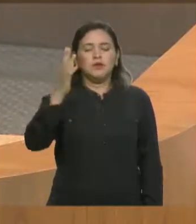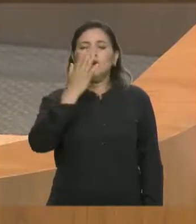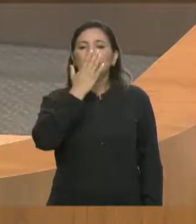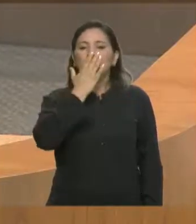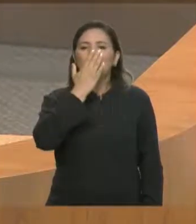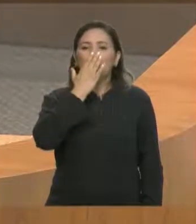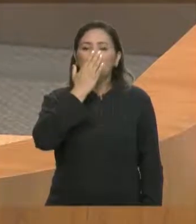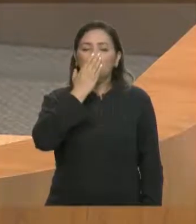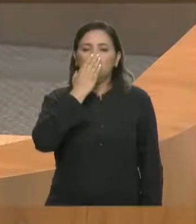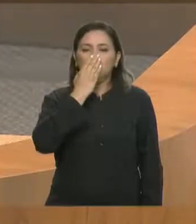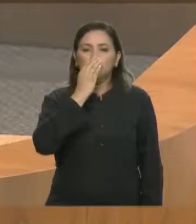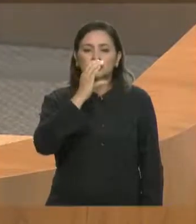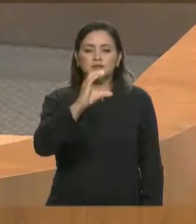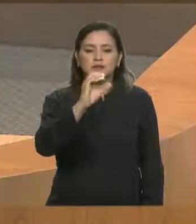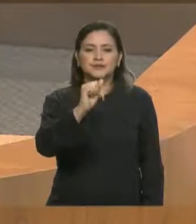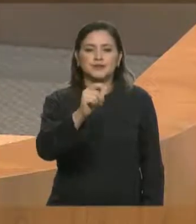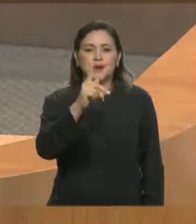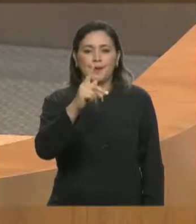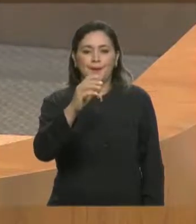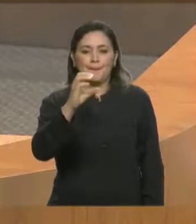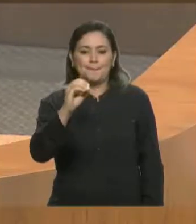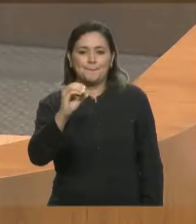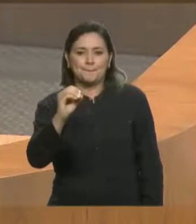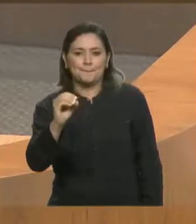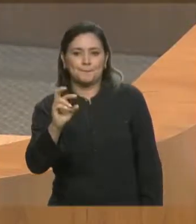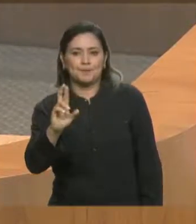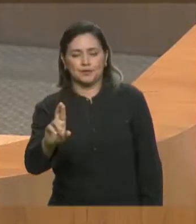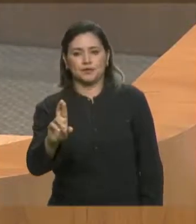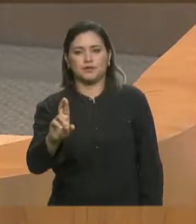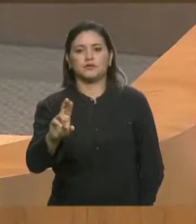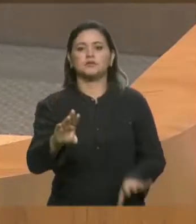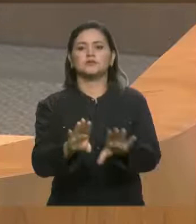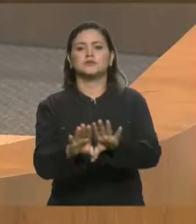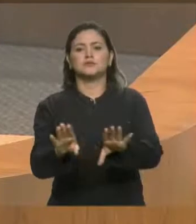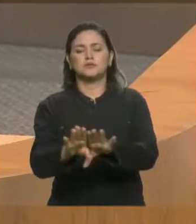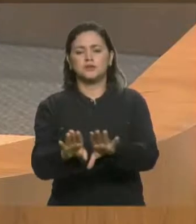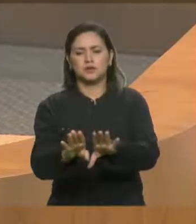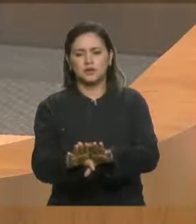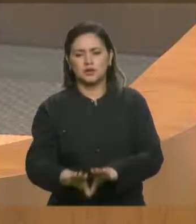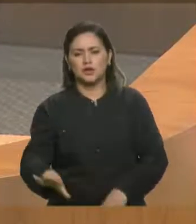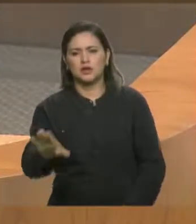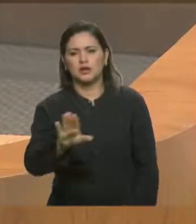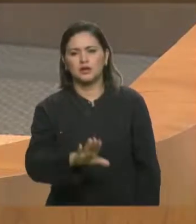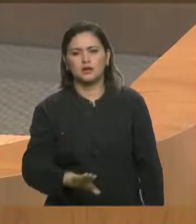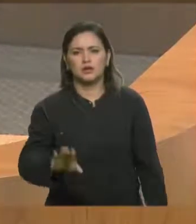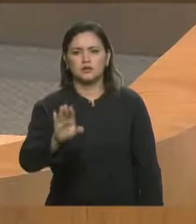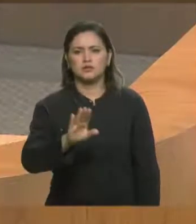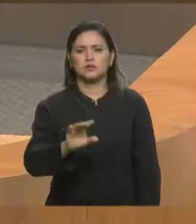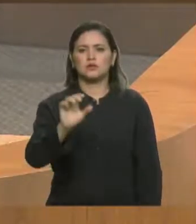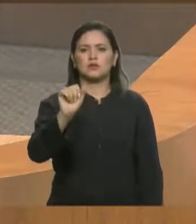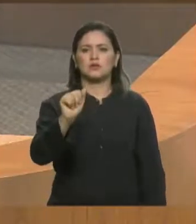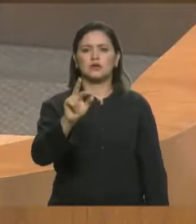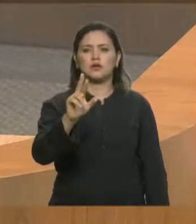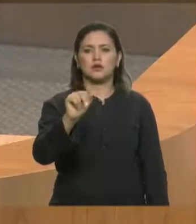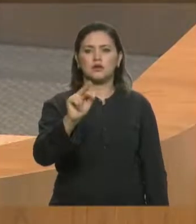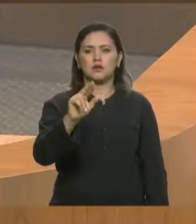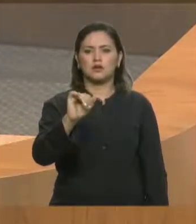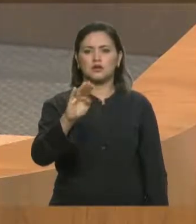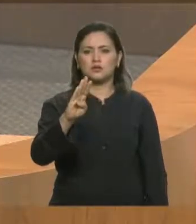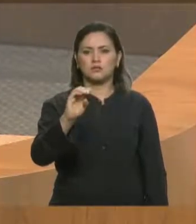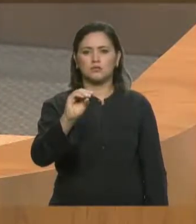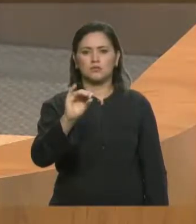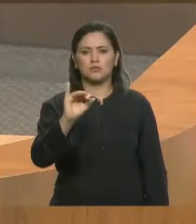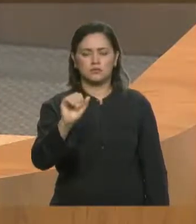Capó, também da região da terra indígena Araribóia. E lá